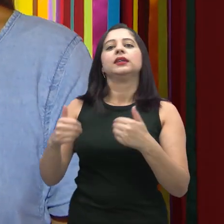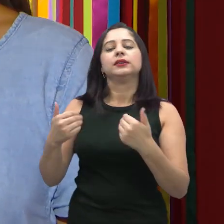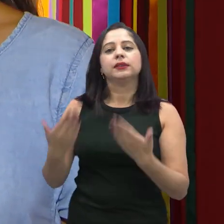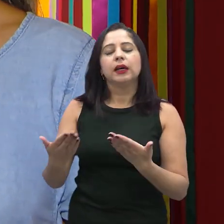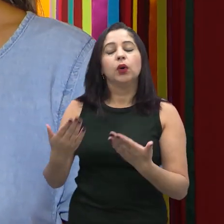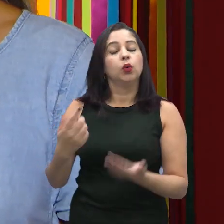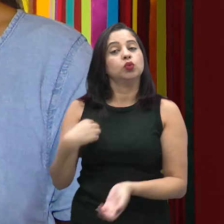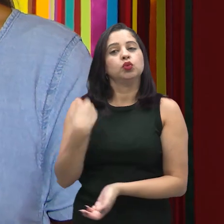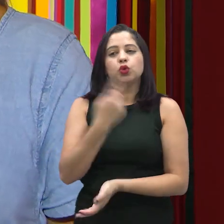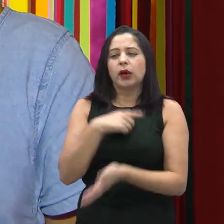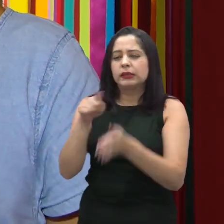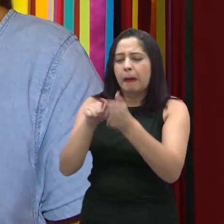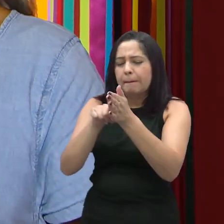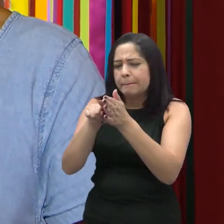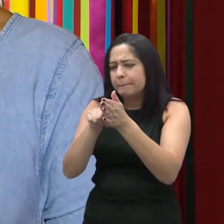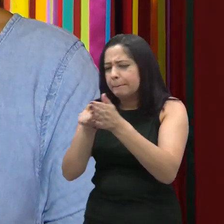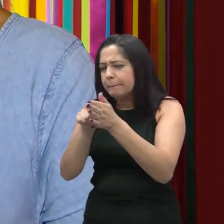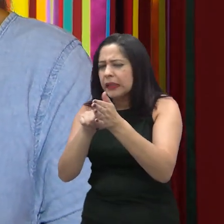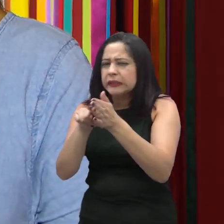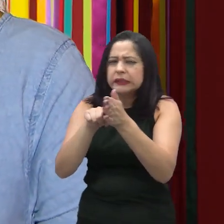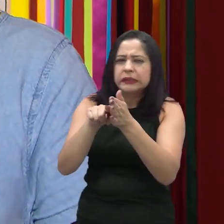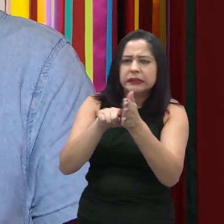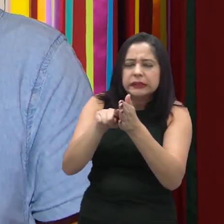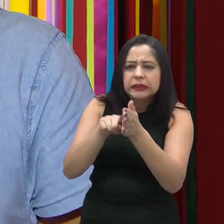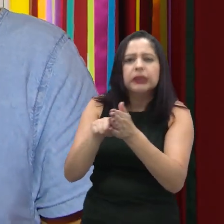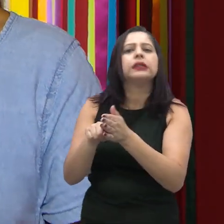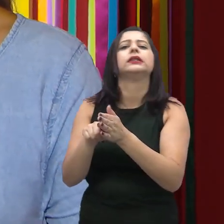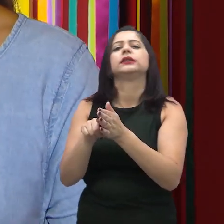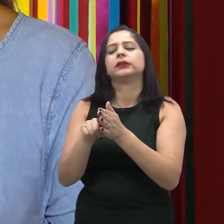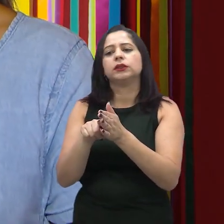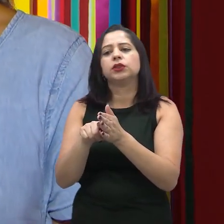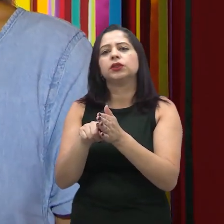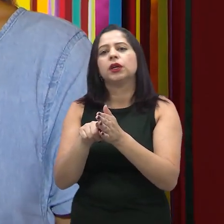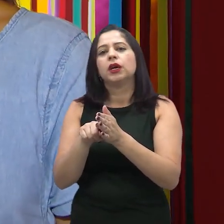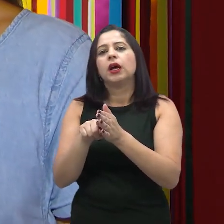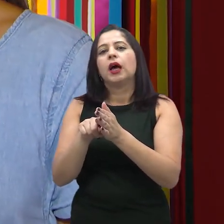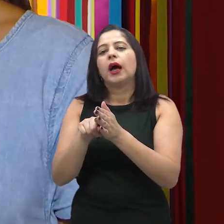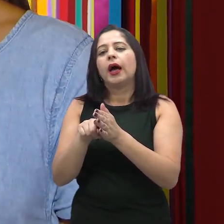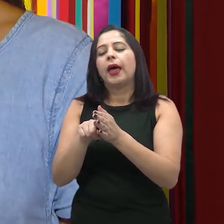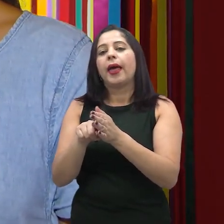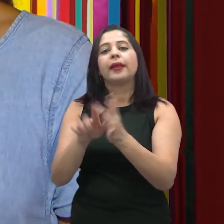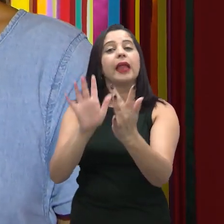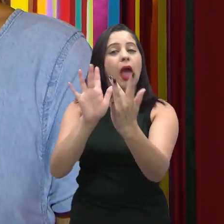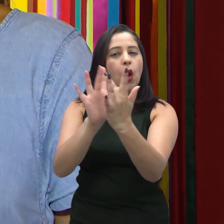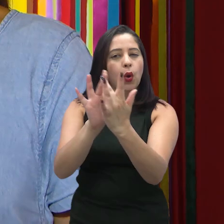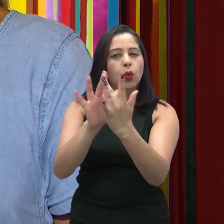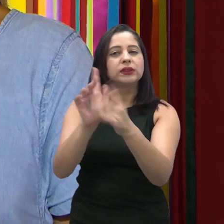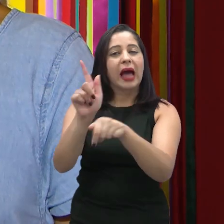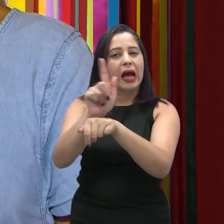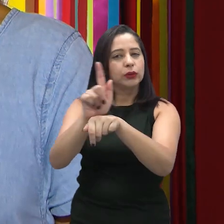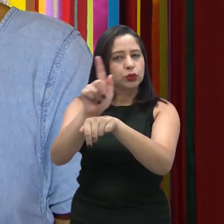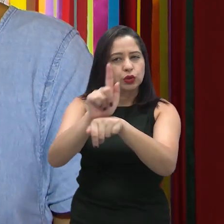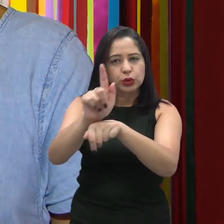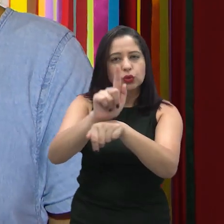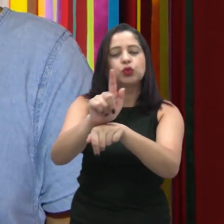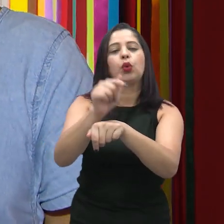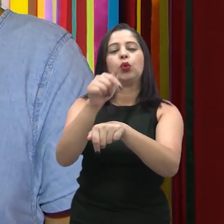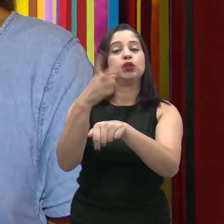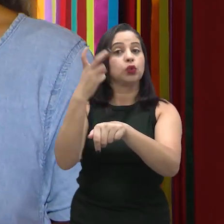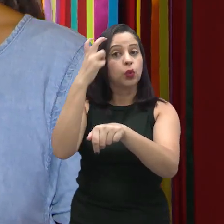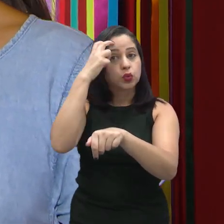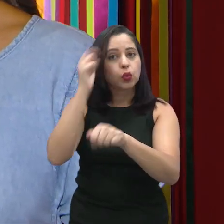relação com a pesquisa, né, há muito tempo a gente está em contato com gestores culturais, pessoas ligadas a pontos de cultura,